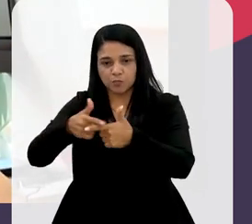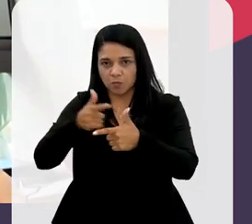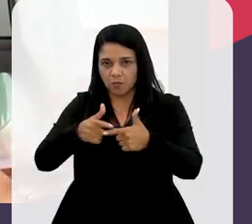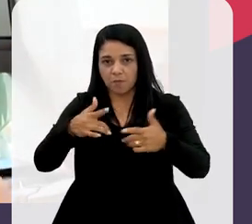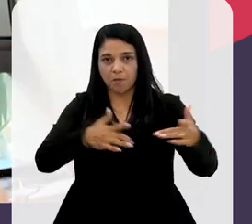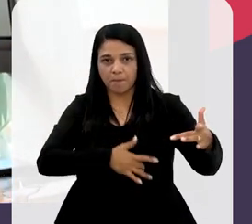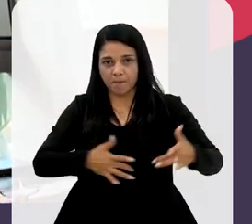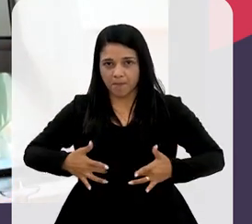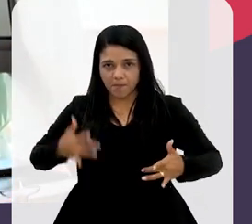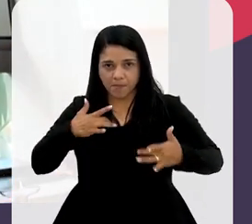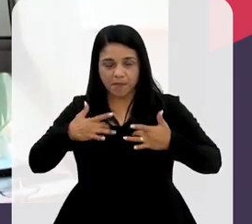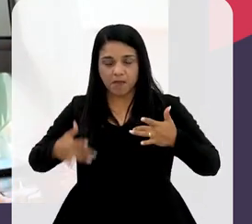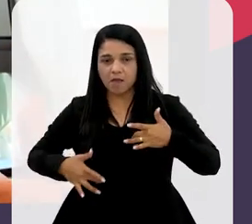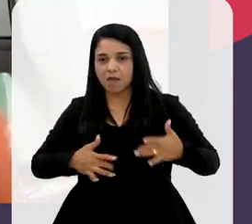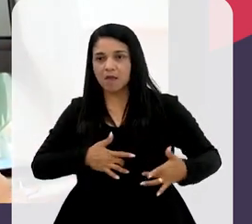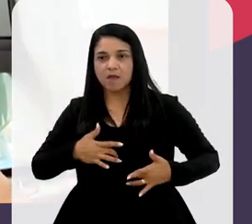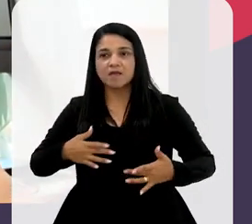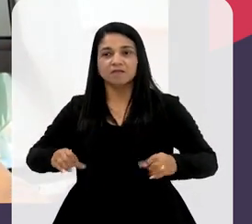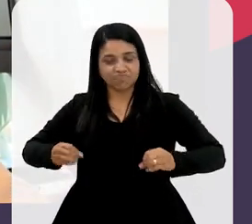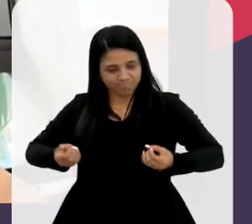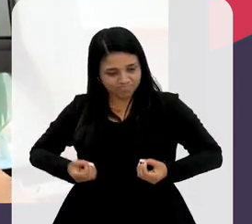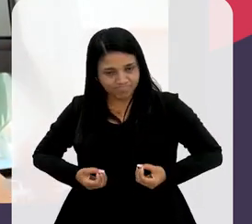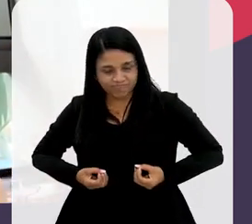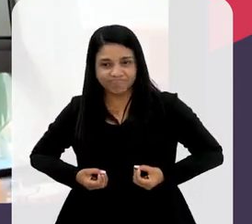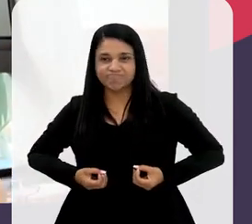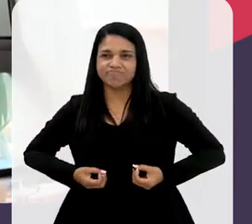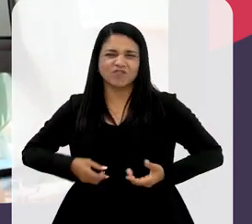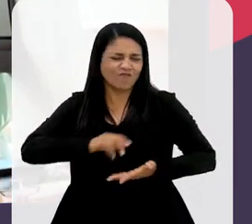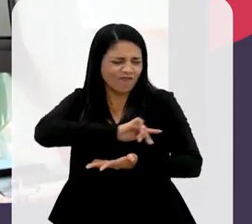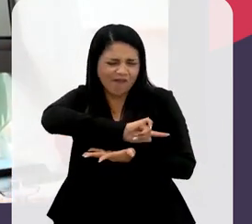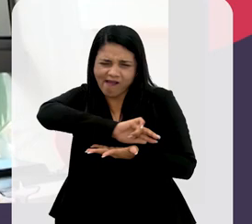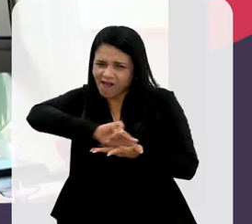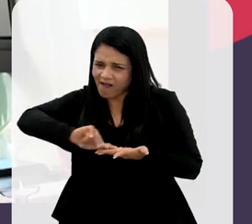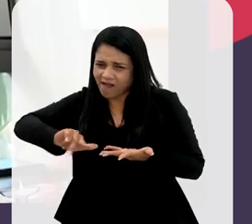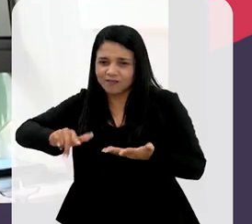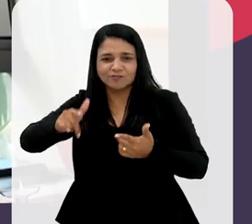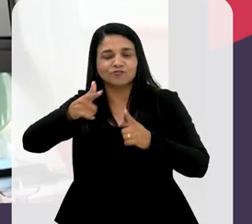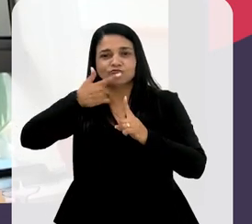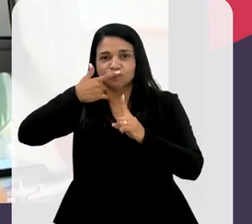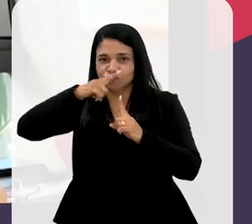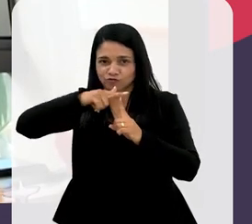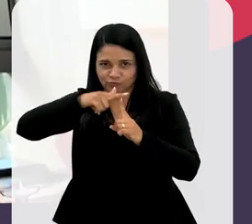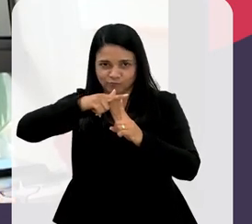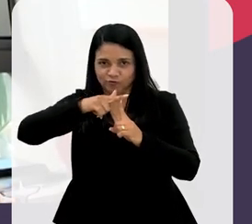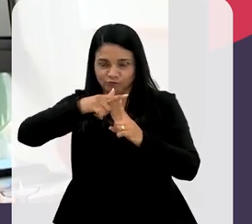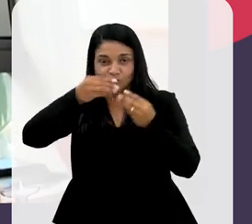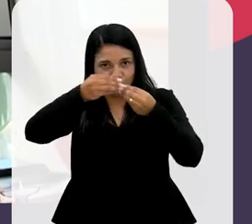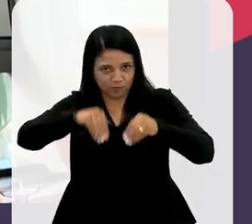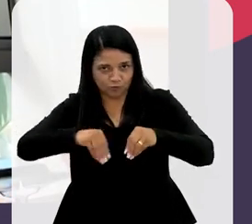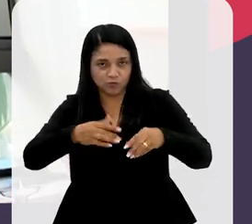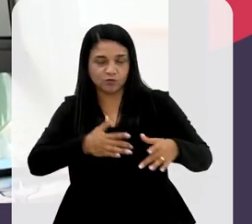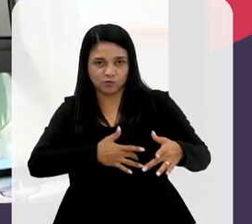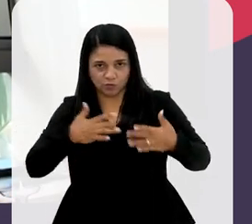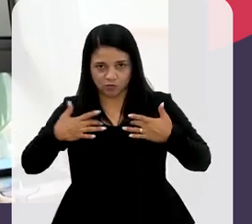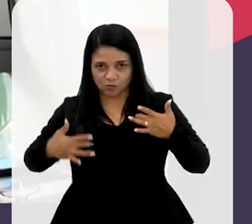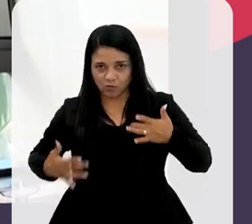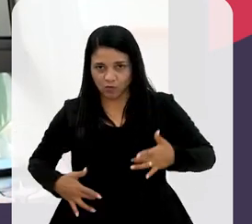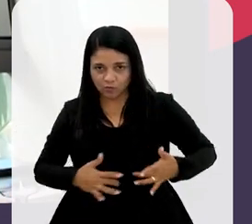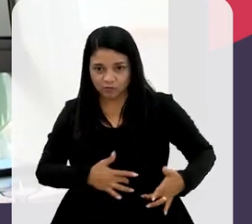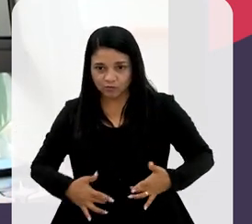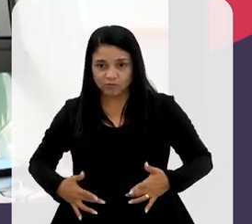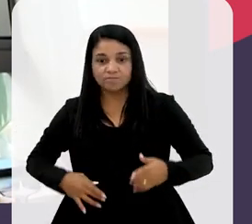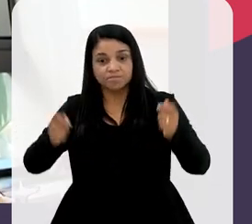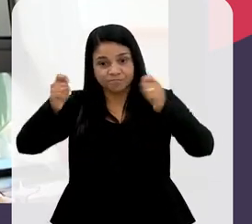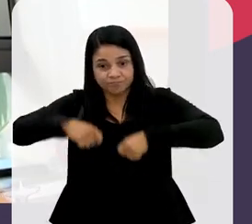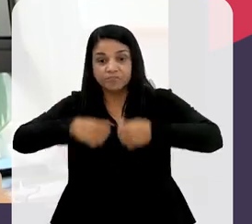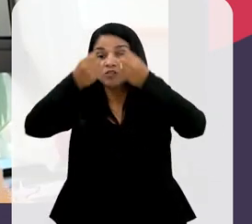metabólicos por insuficiência renal, insuficiência hepática, pela hipóxia, pelo comprometimento da oxigenação, justificam,